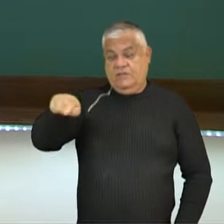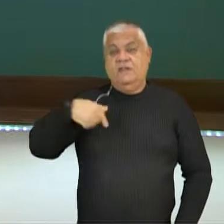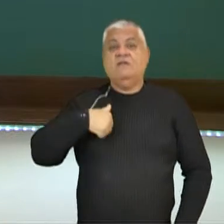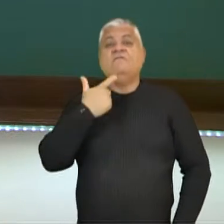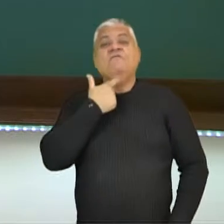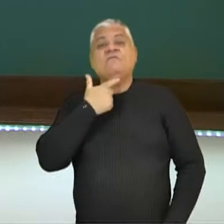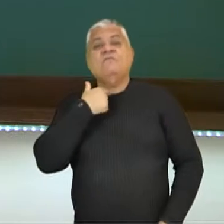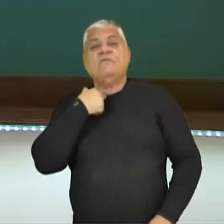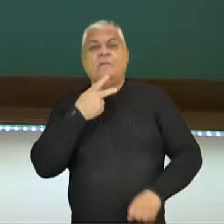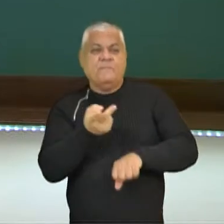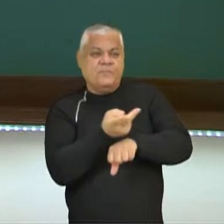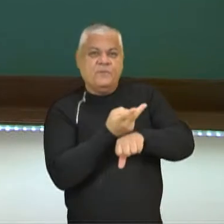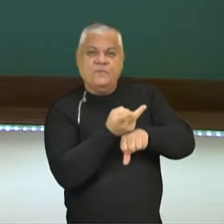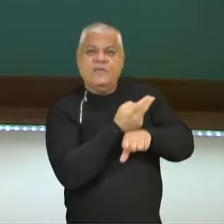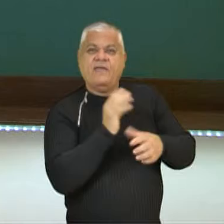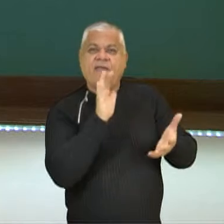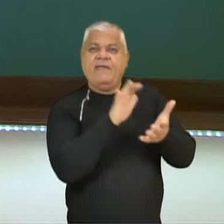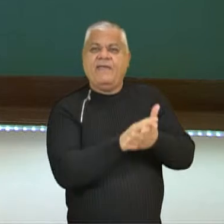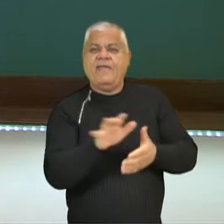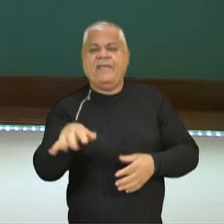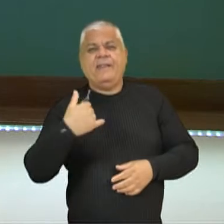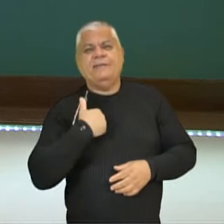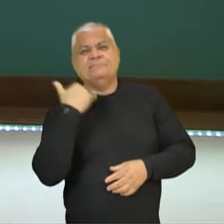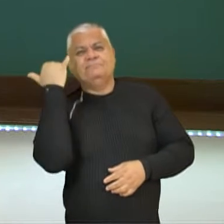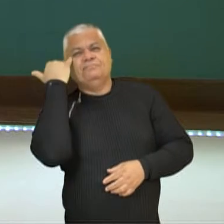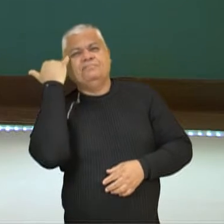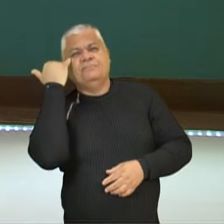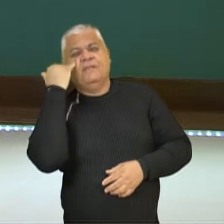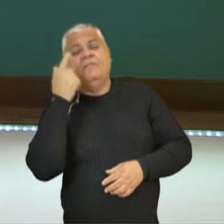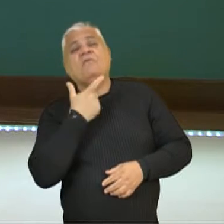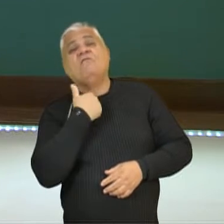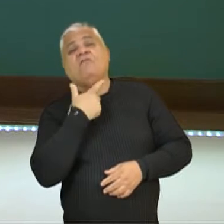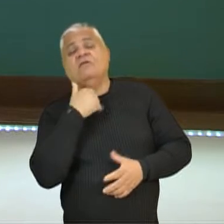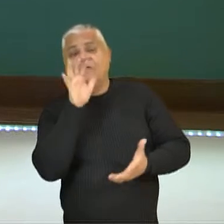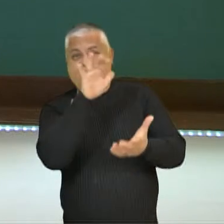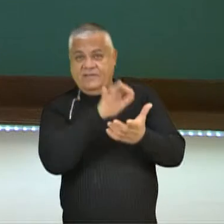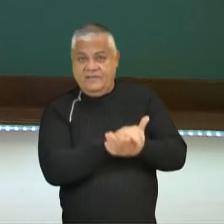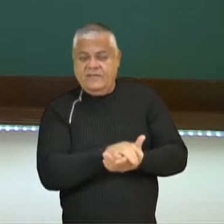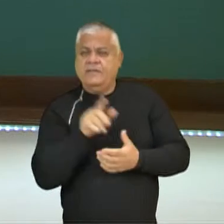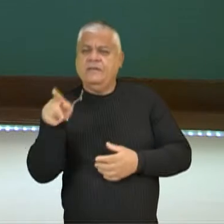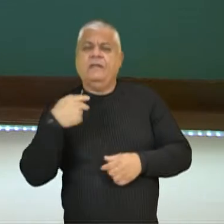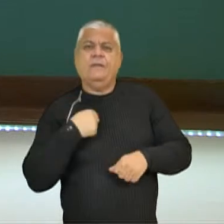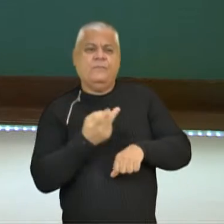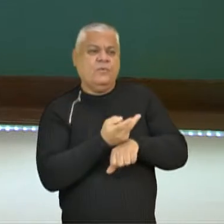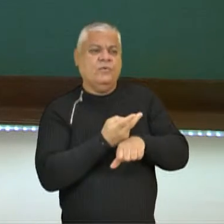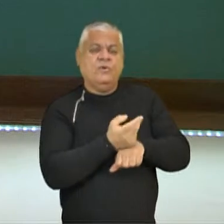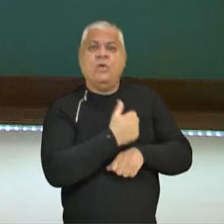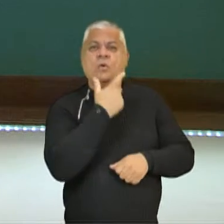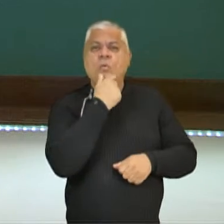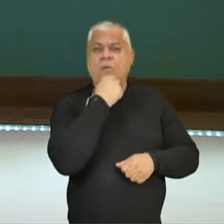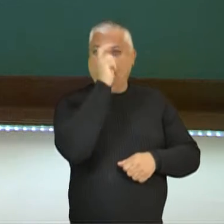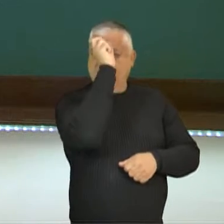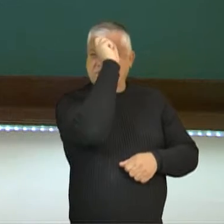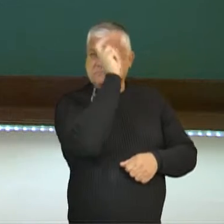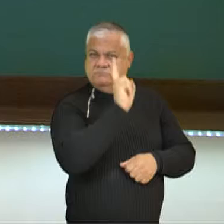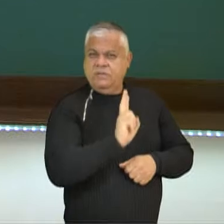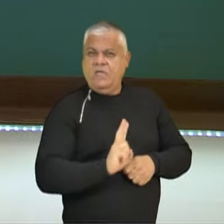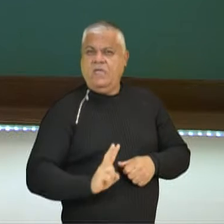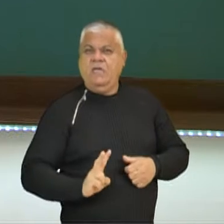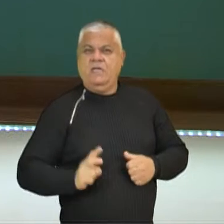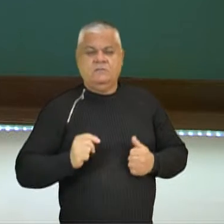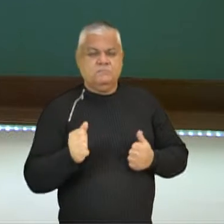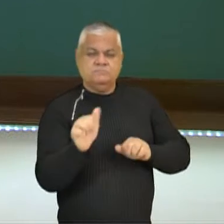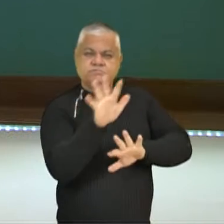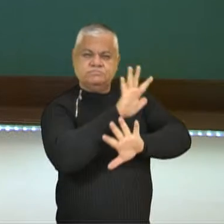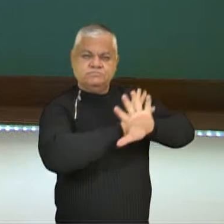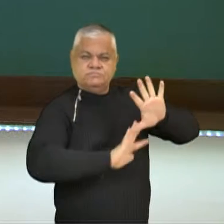de um marido. Ela era muito preguiçosa, mas queria se casar. Ela queria um marido que fosse astuto, esperto,